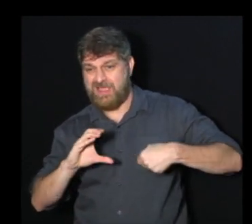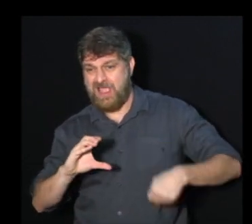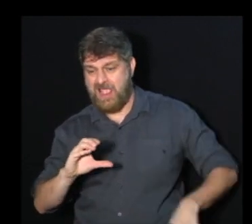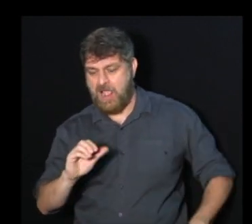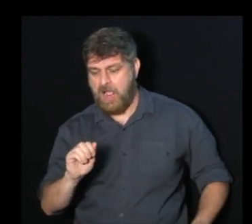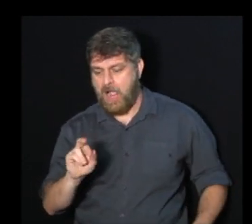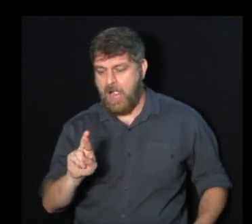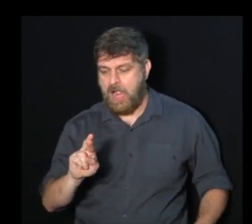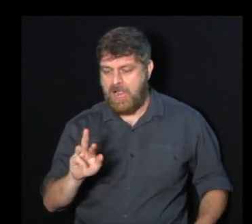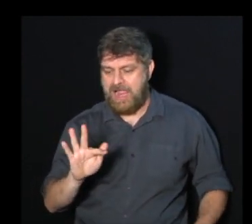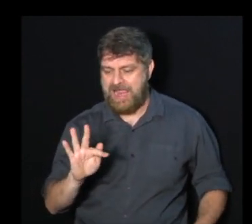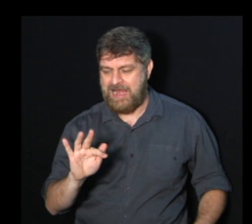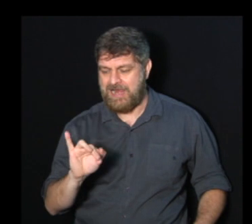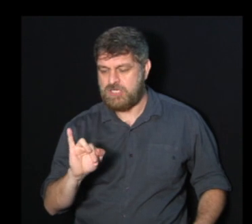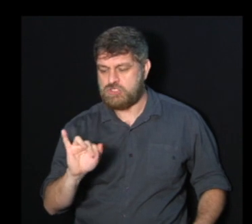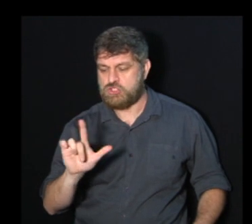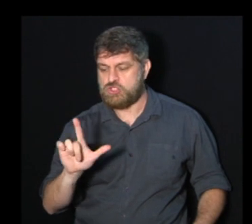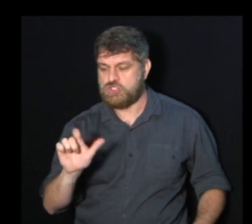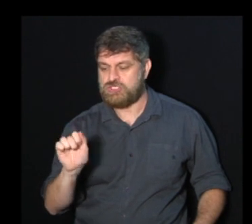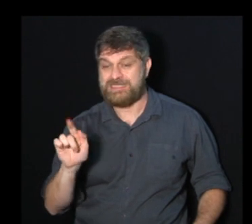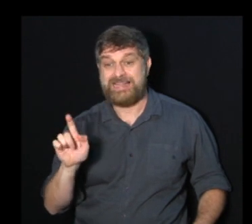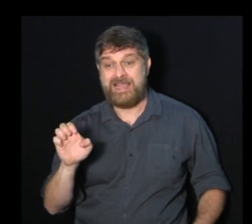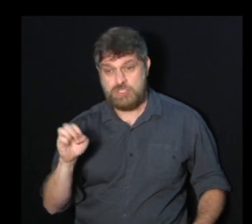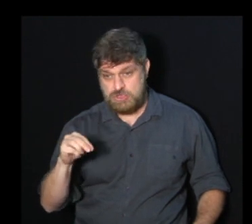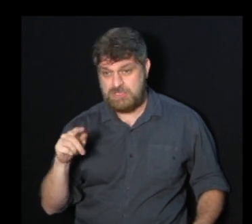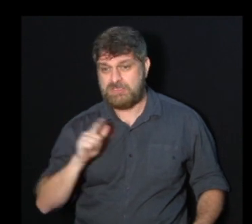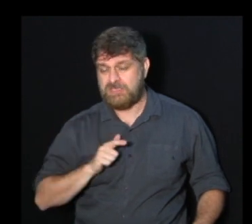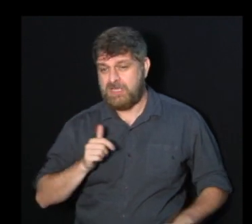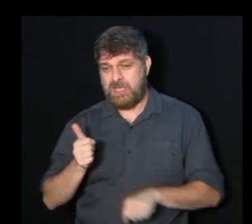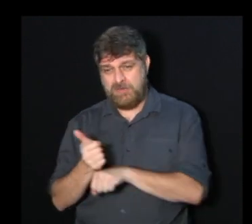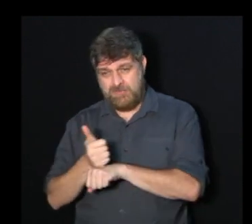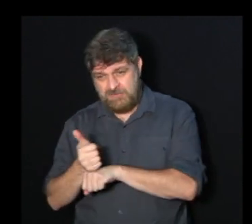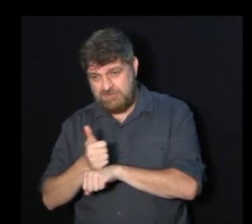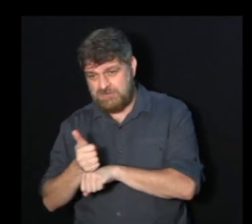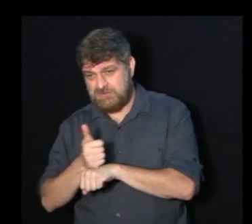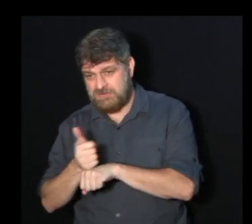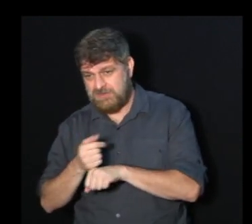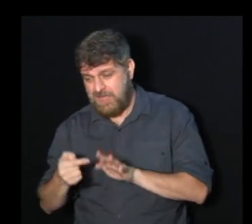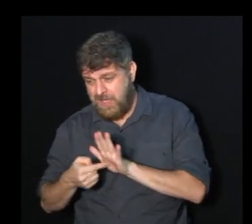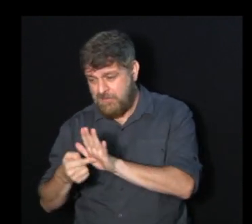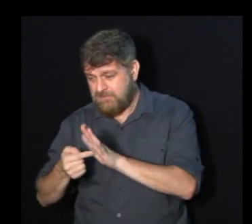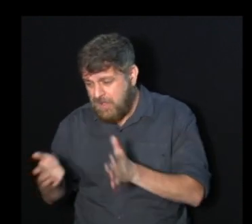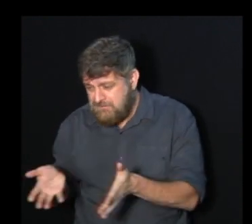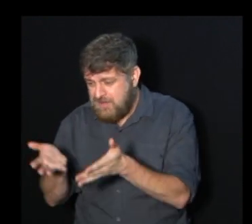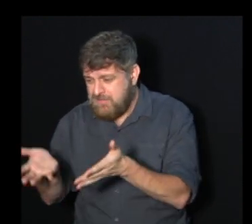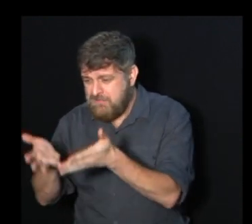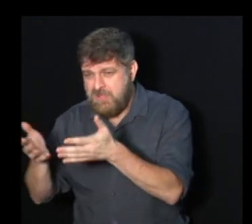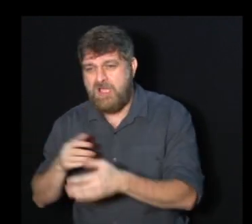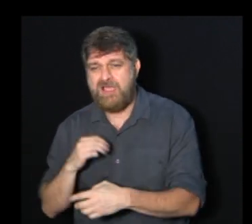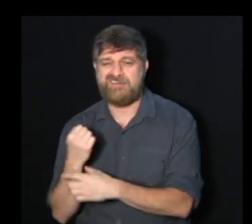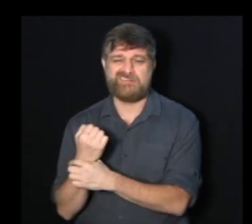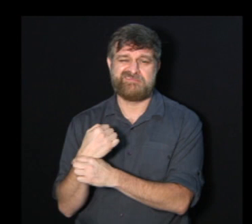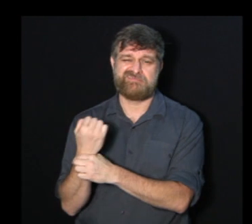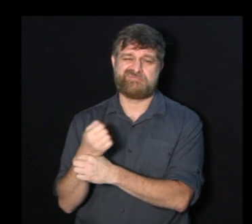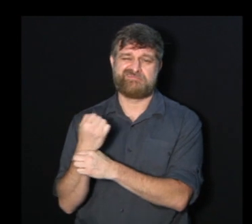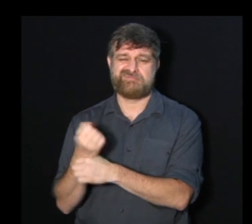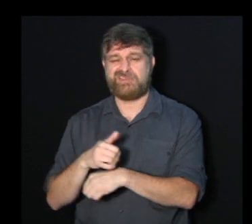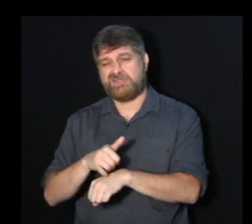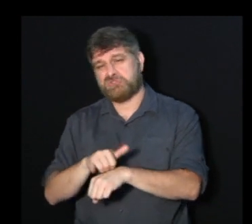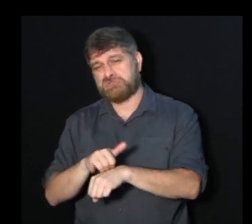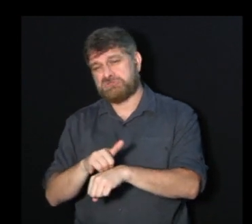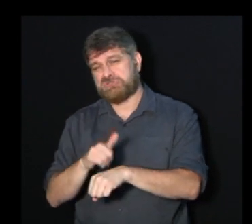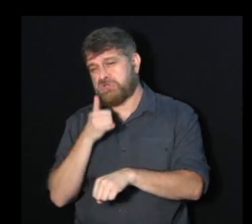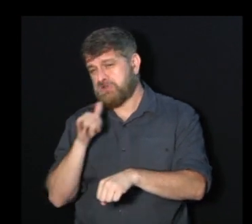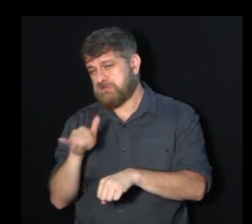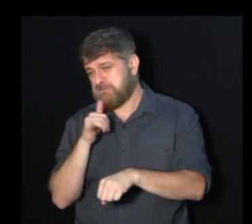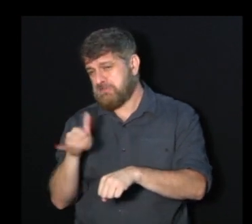ideia é ter profissionais que consigam te dar um respaldo legal. Não adianta, eu fiz fisioterapia, mas só fizeram choquinho. Não, eu só